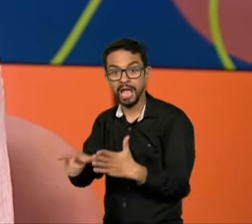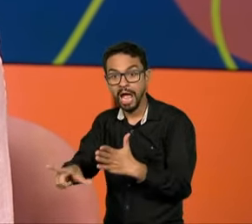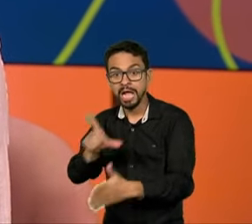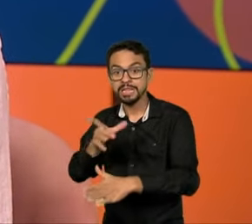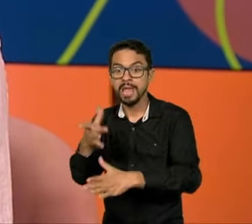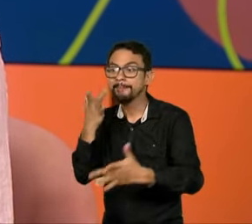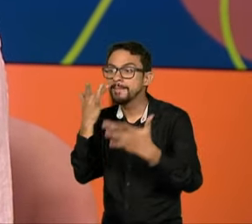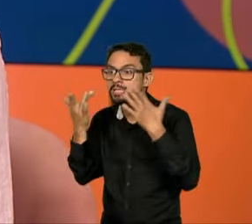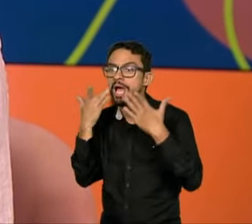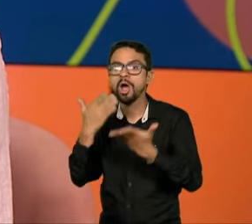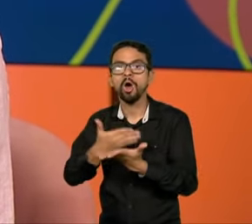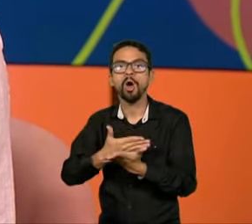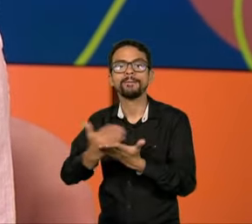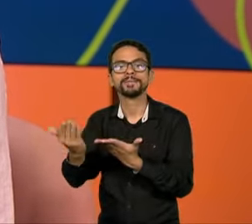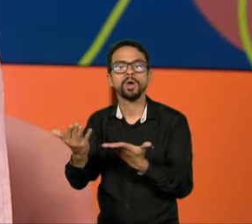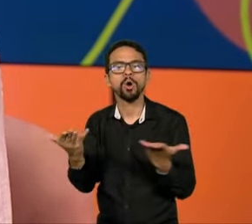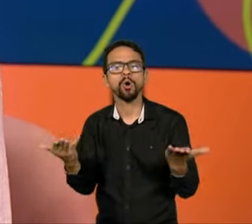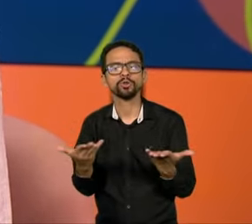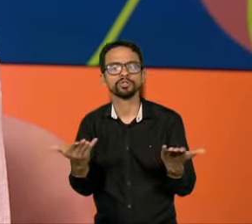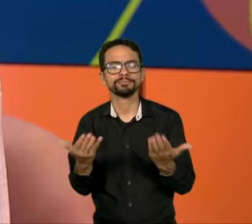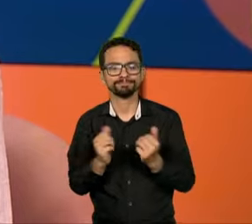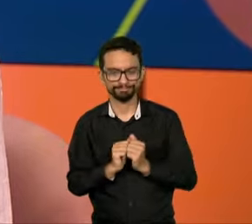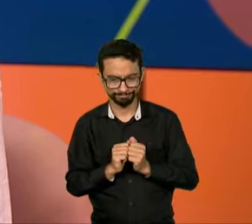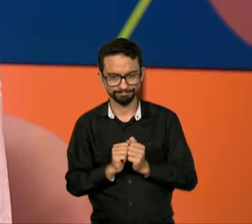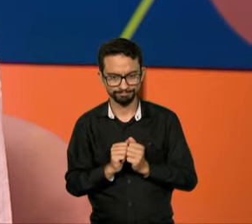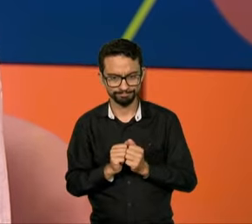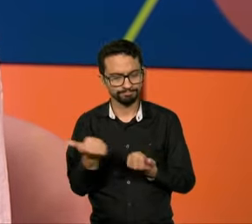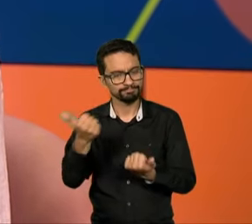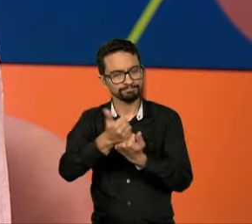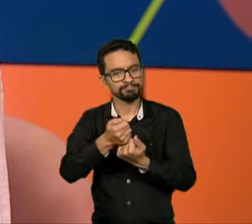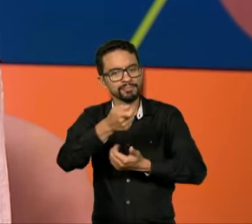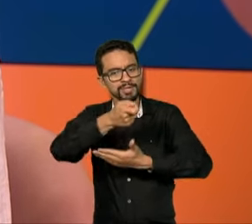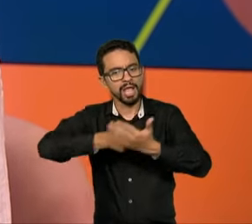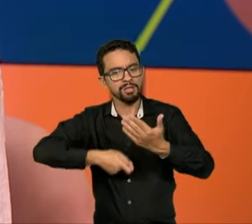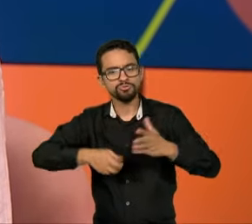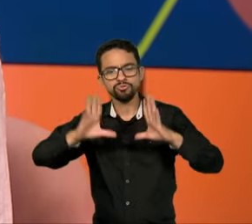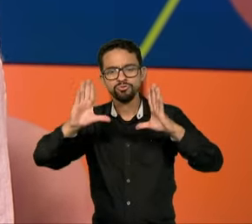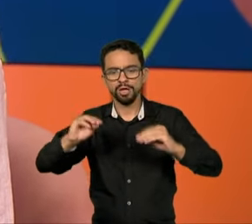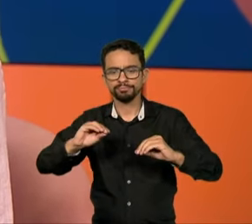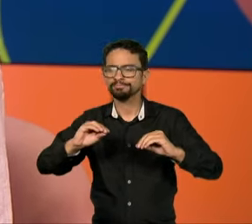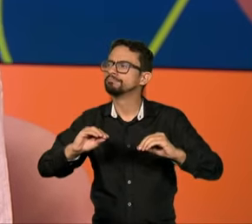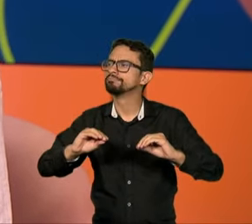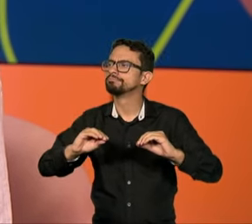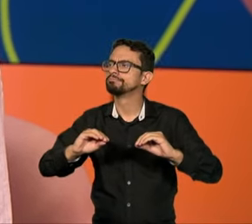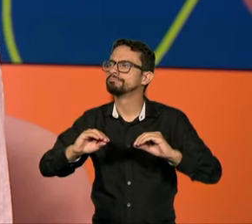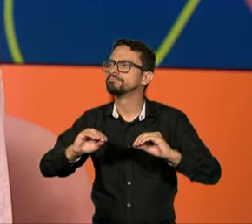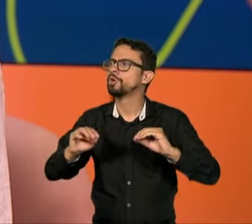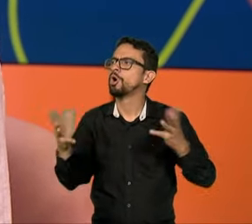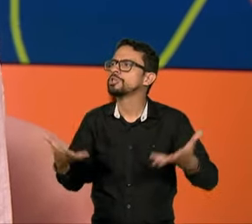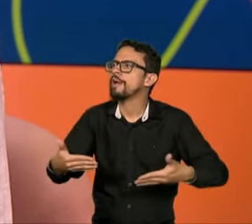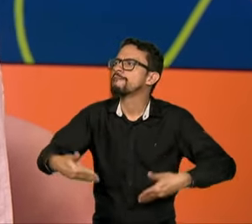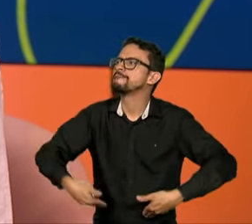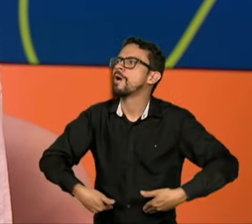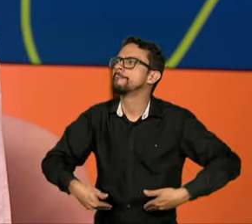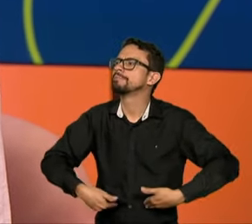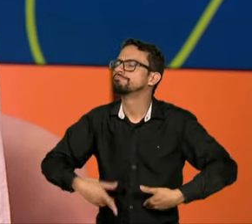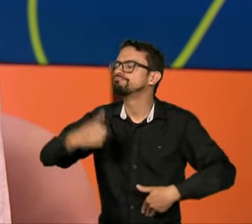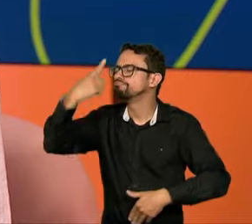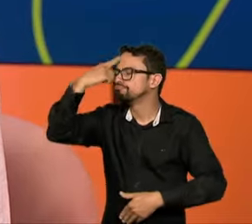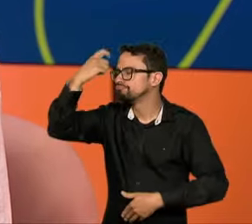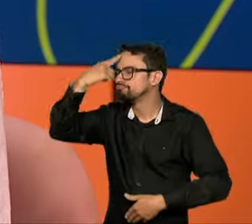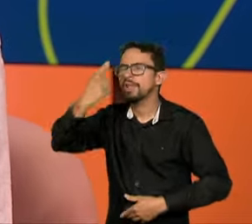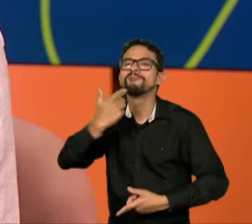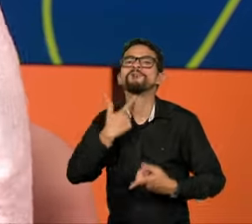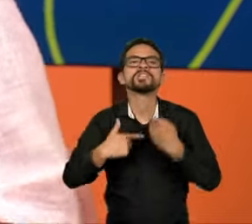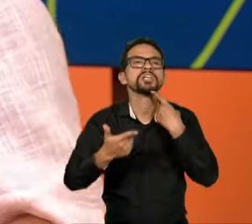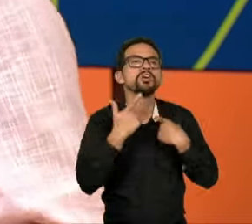falava assim, hoje... A gente inventava um subtexto para aquela noite. hoje vamos estar com fome. Então a gente vai estar o tempo inteiro querendo